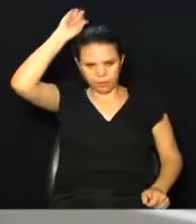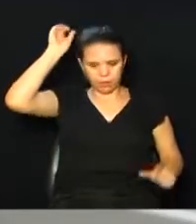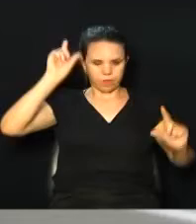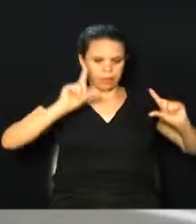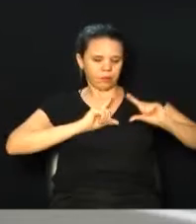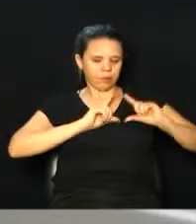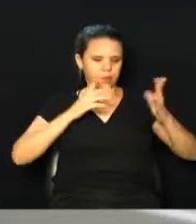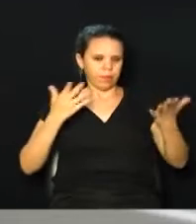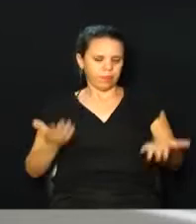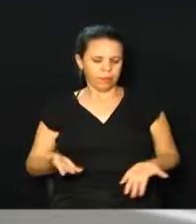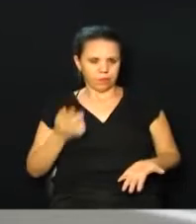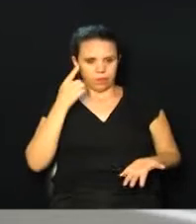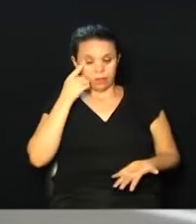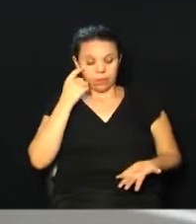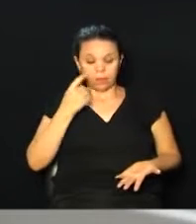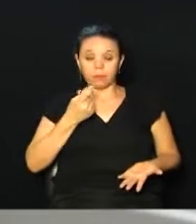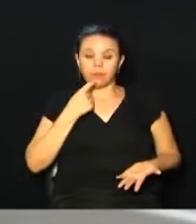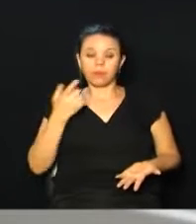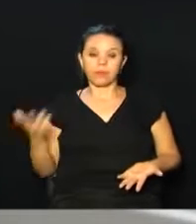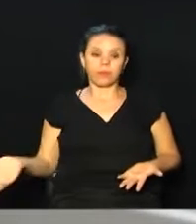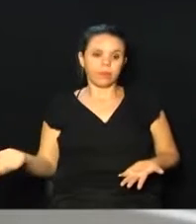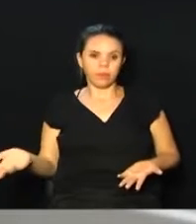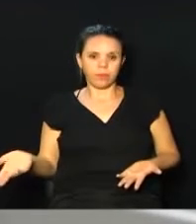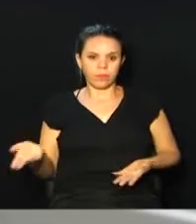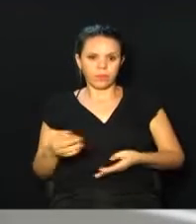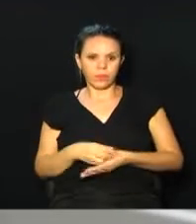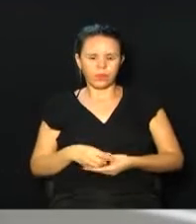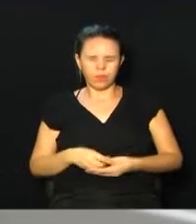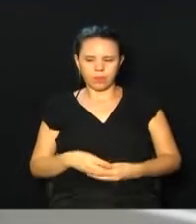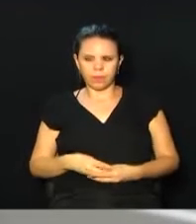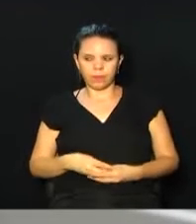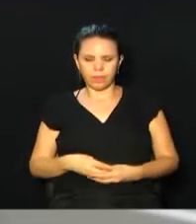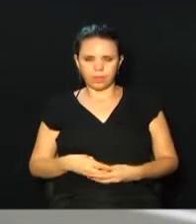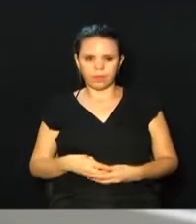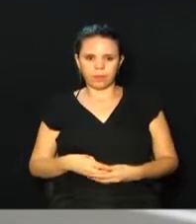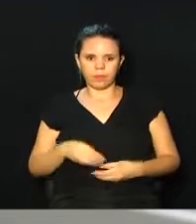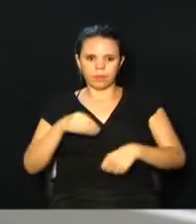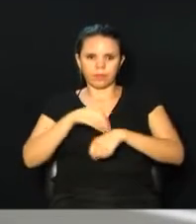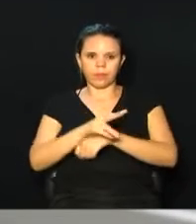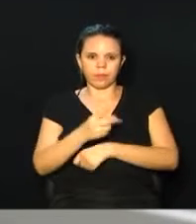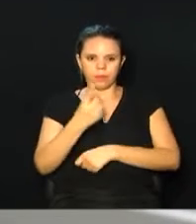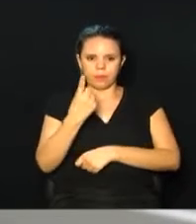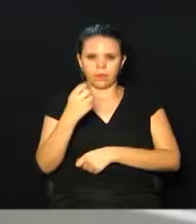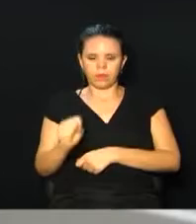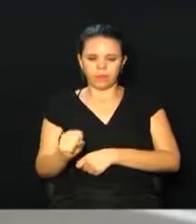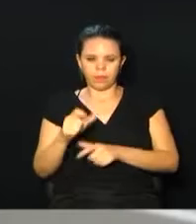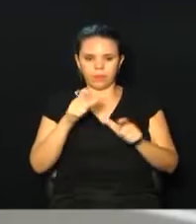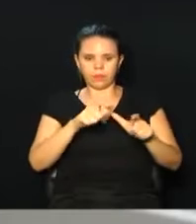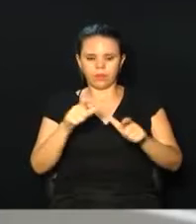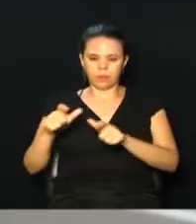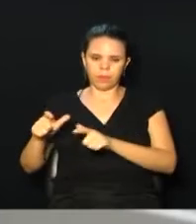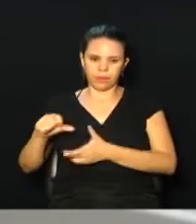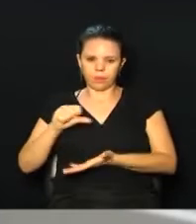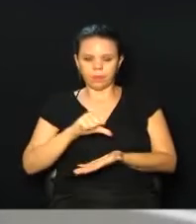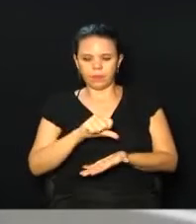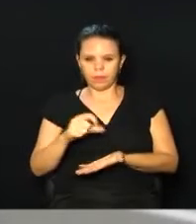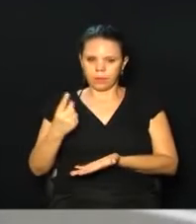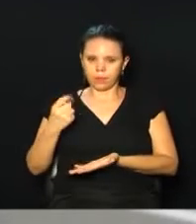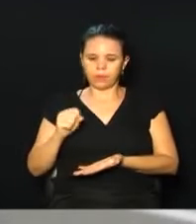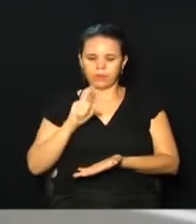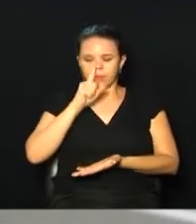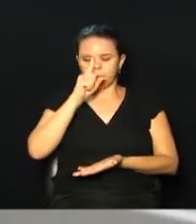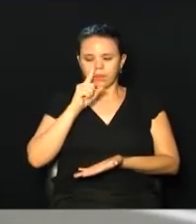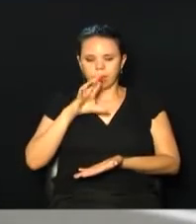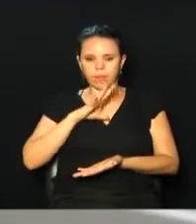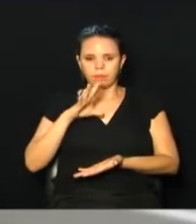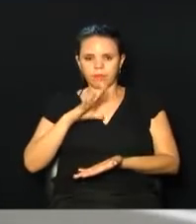que já, no caso de Campinas, já indicou 18 setores de riscos aqui da cidade. Olha, nós temos aqui